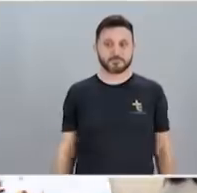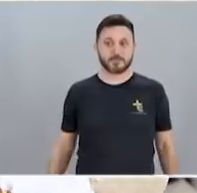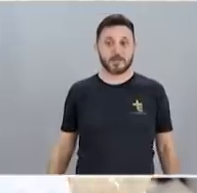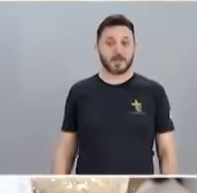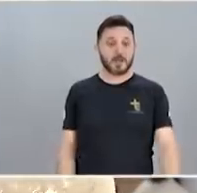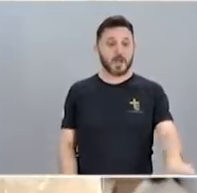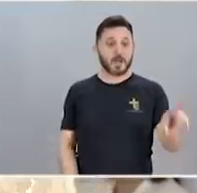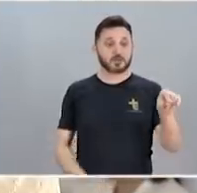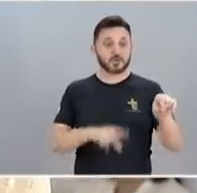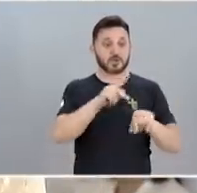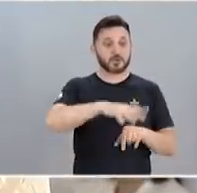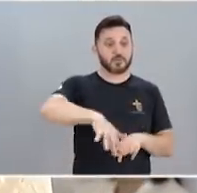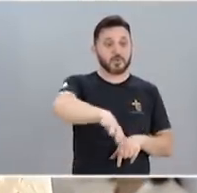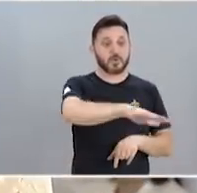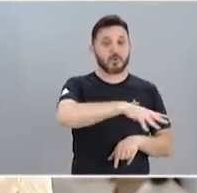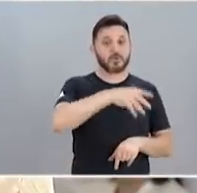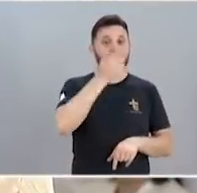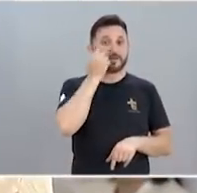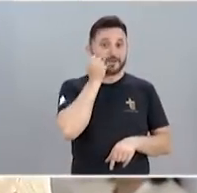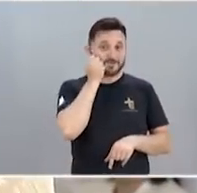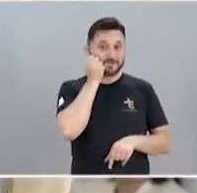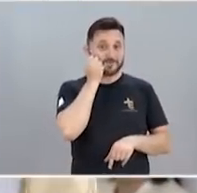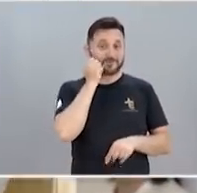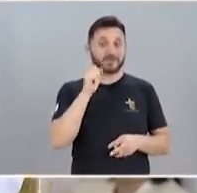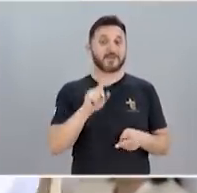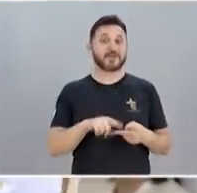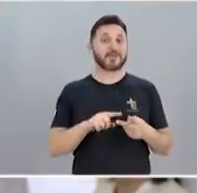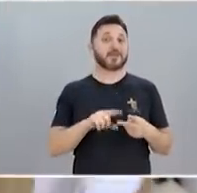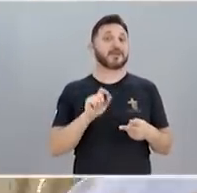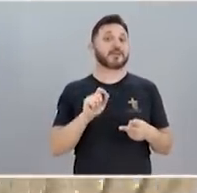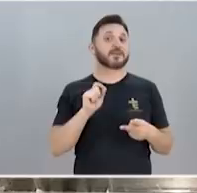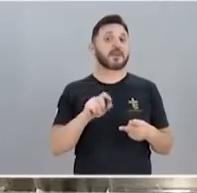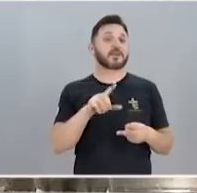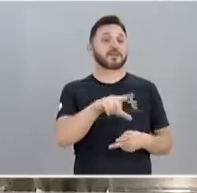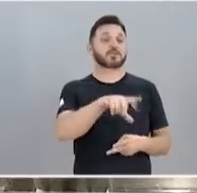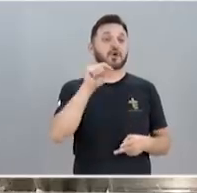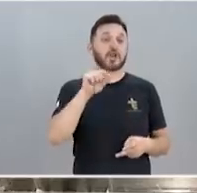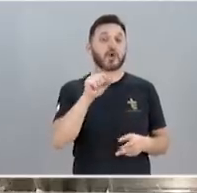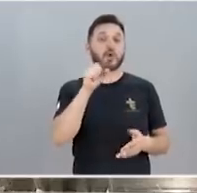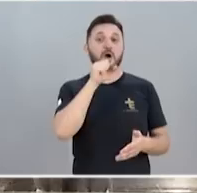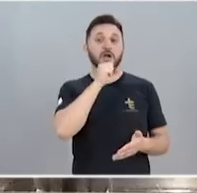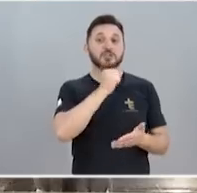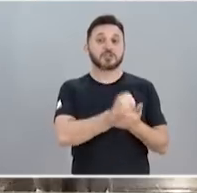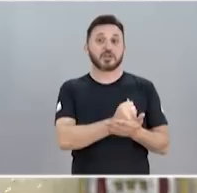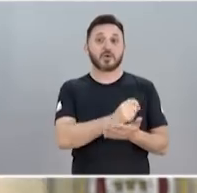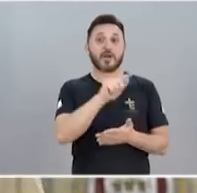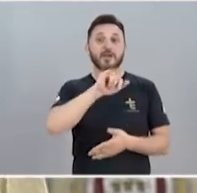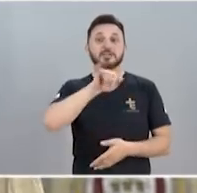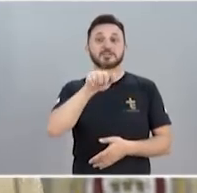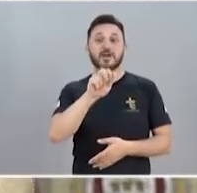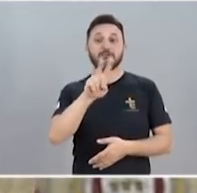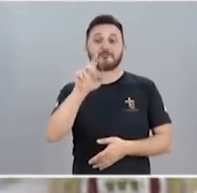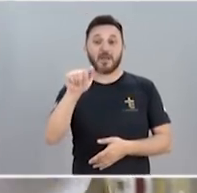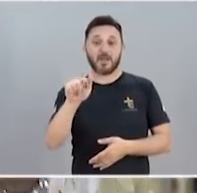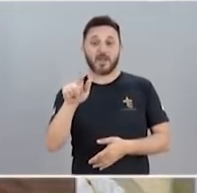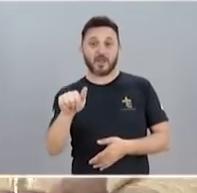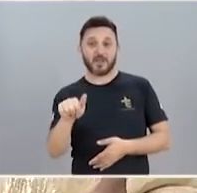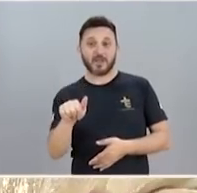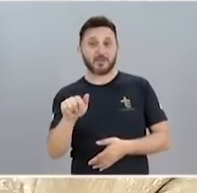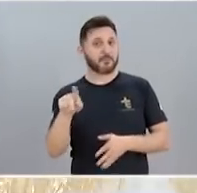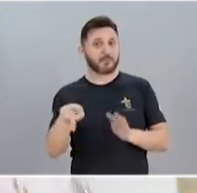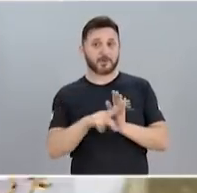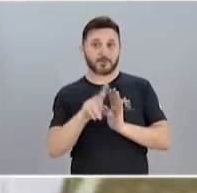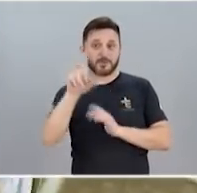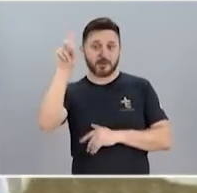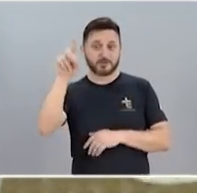escolha do povo eleito. Quem escolheu, e no Antigo Testamento é Javé, Quem se manifestou